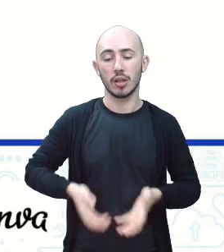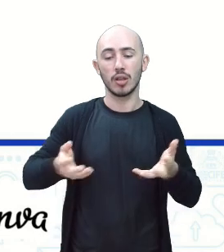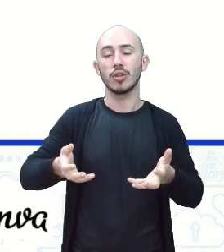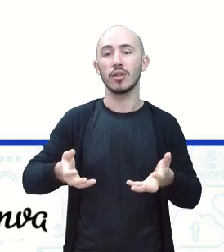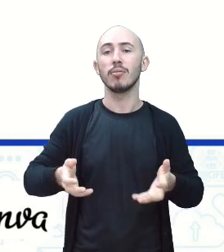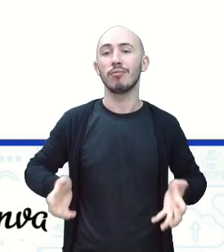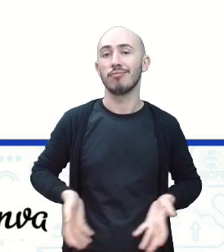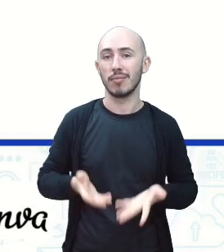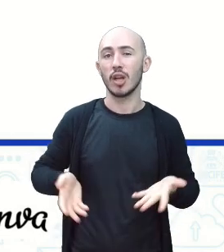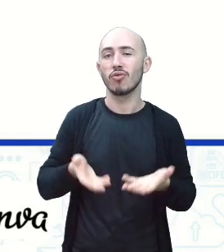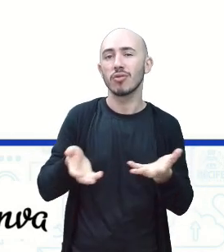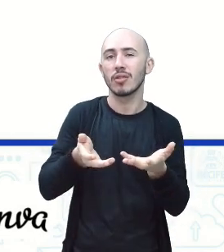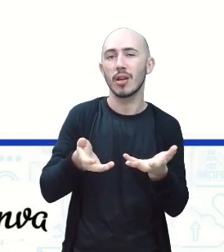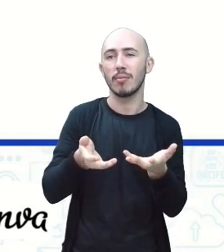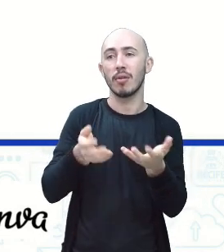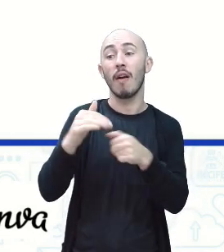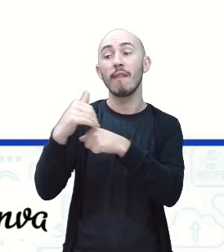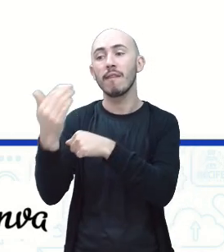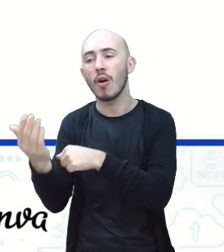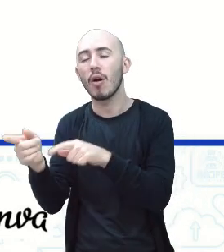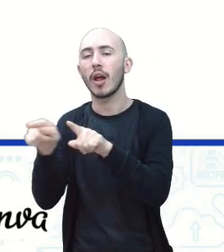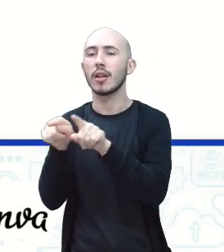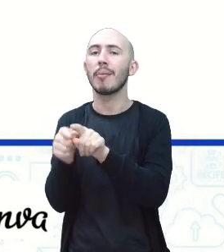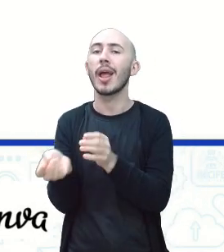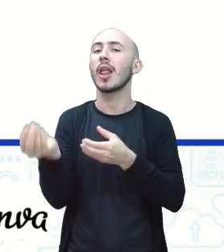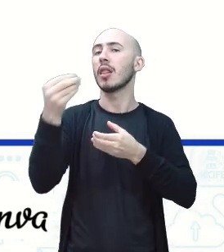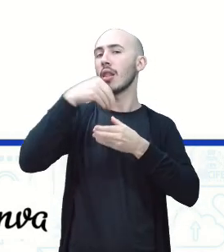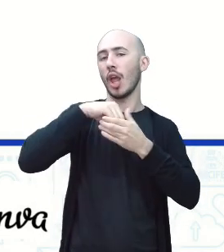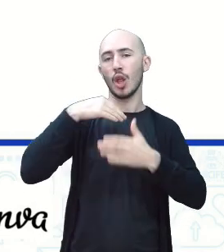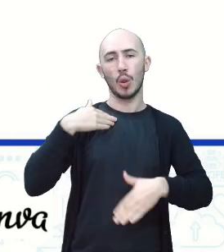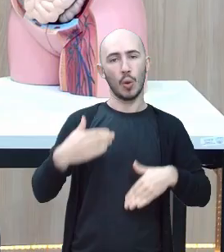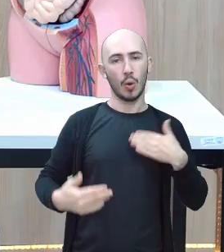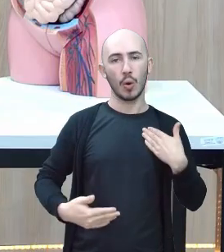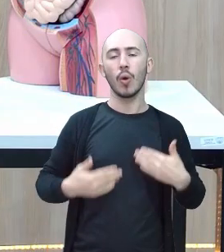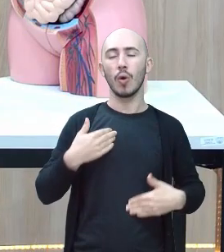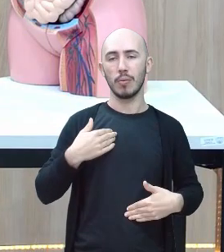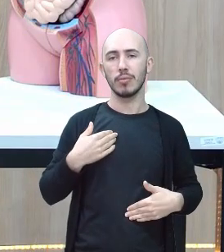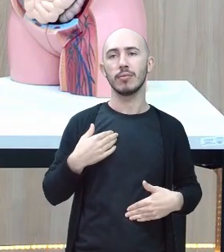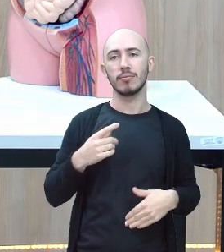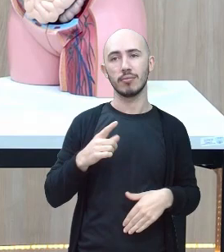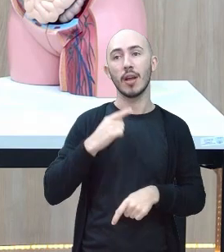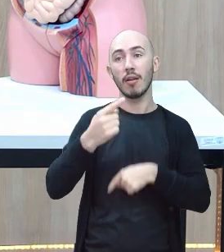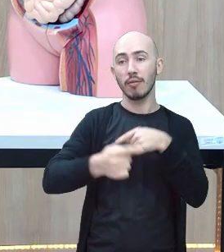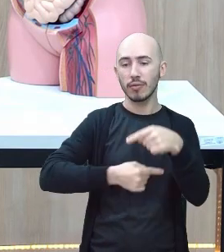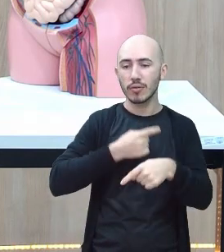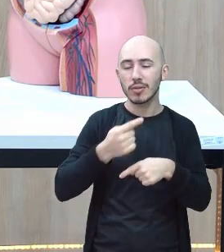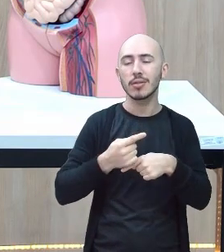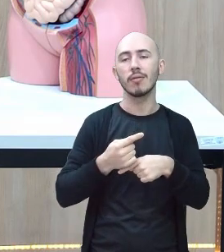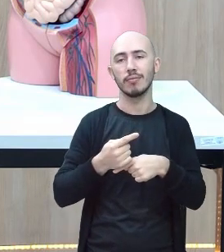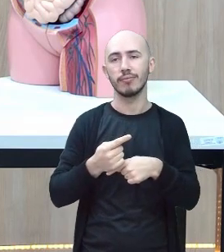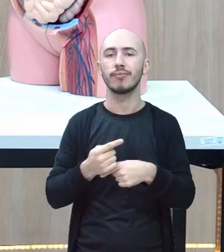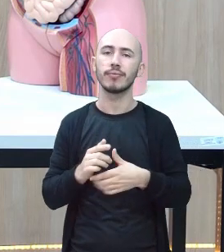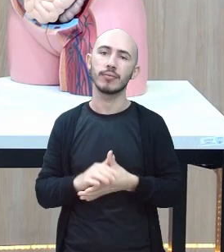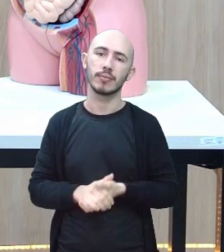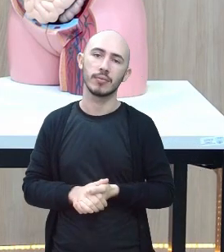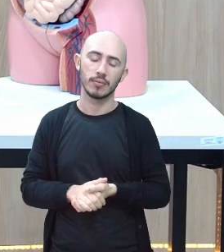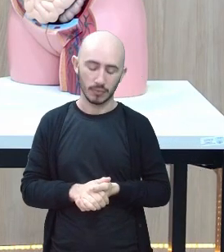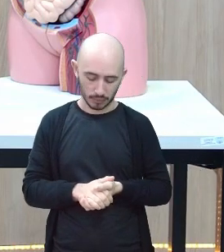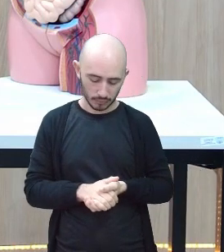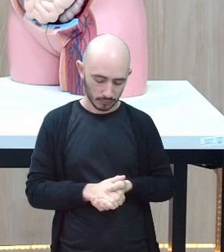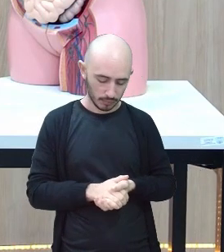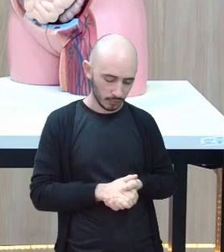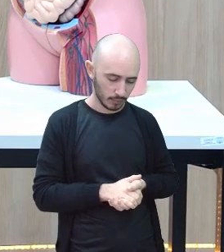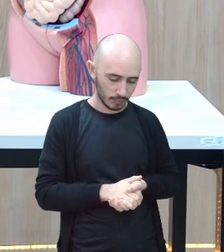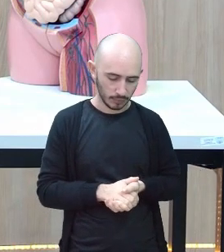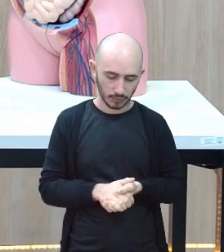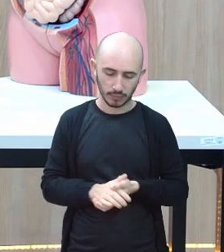meio externo quanto do meio interno. Nós temos uma grande função no nosso tecido nervoso, né?